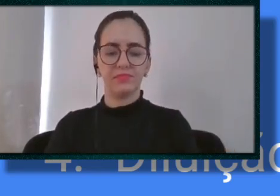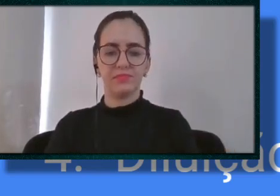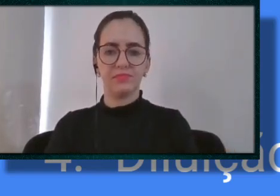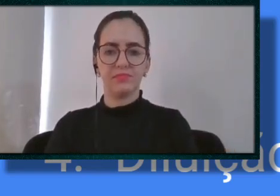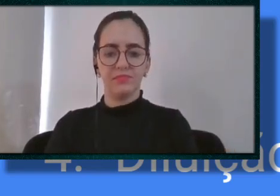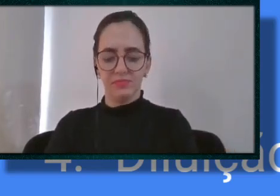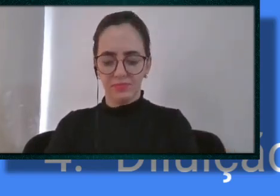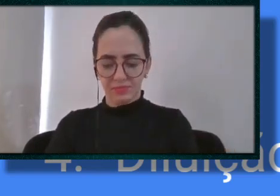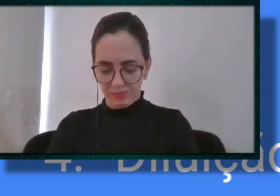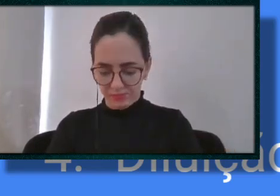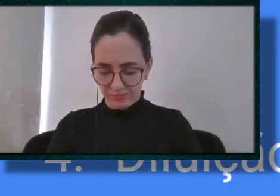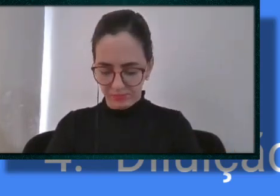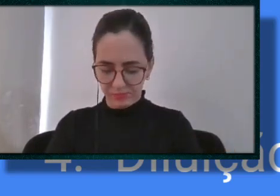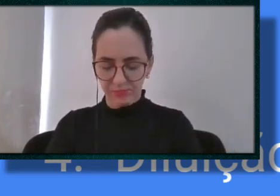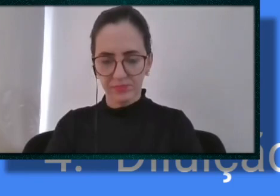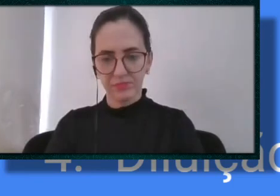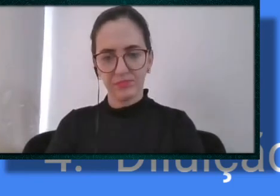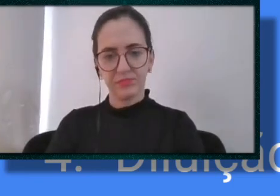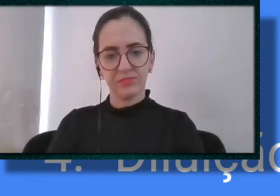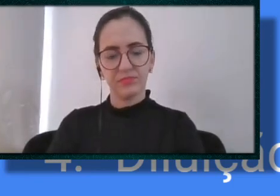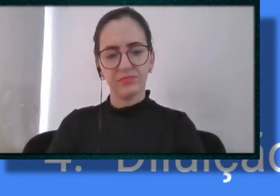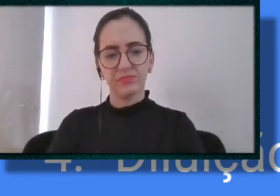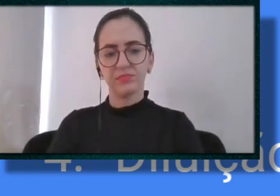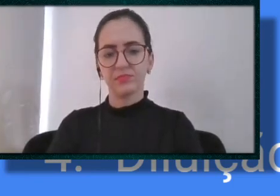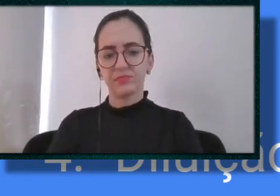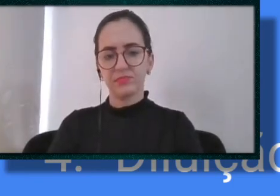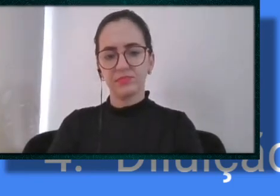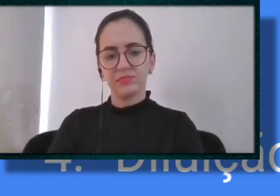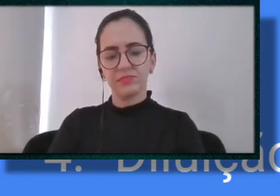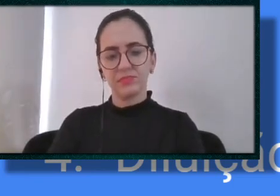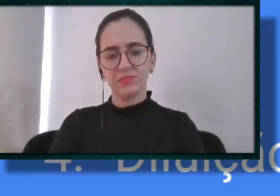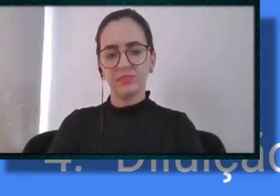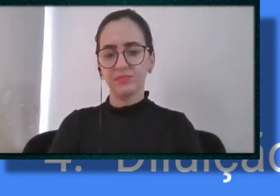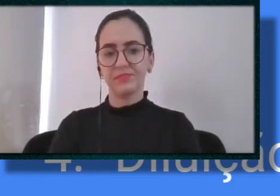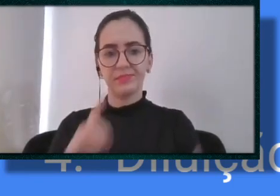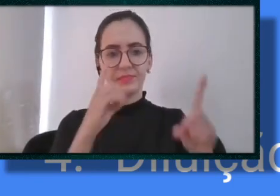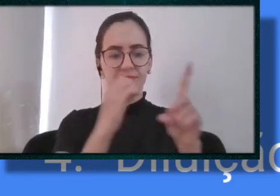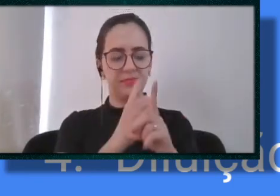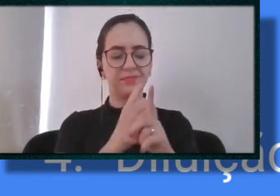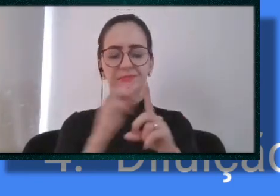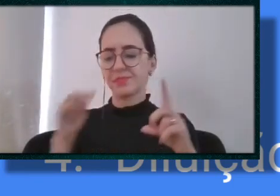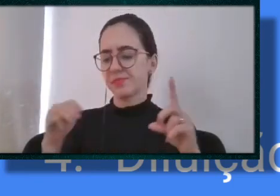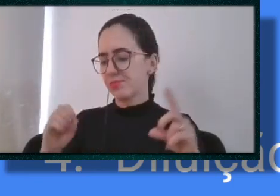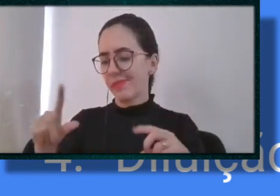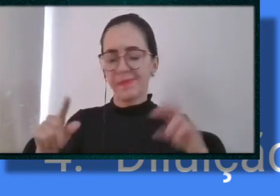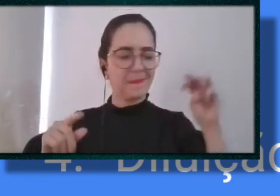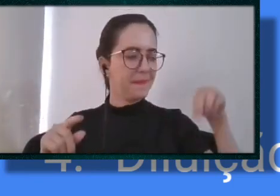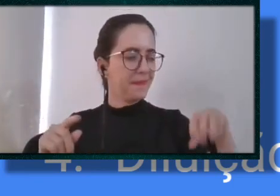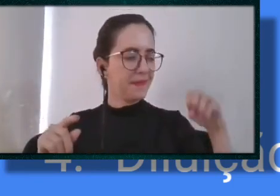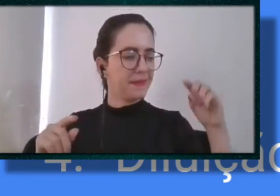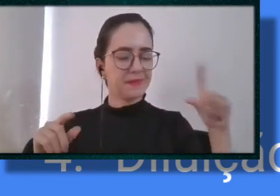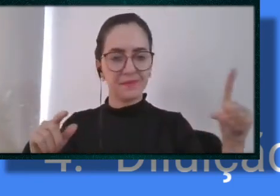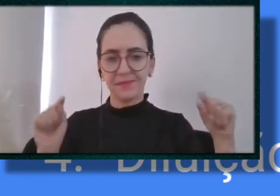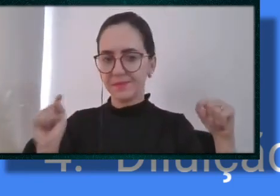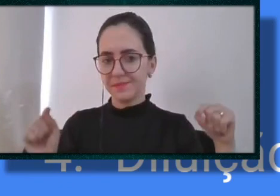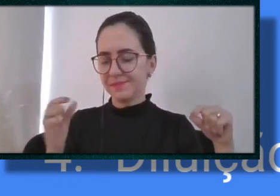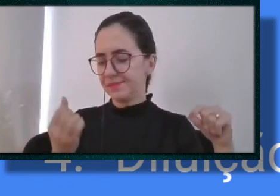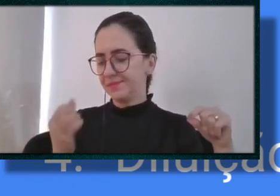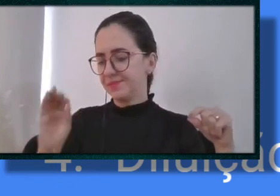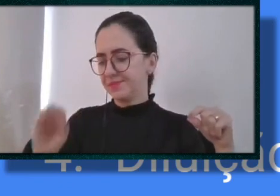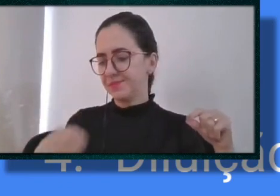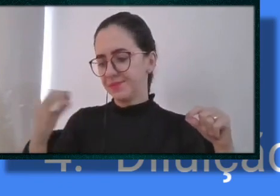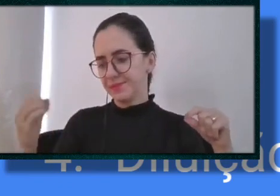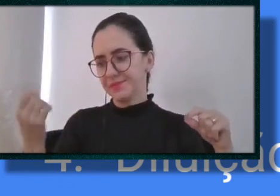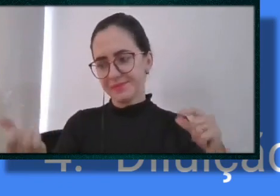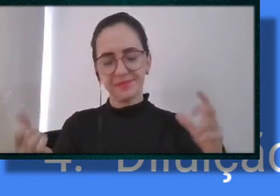que tem dentro de cada uma dessas substâncias é igual a 0,06 e 0,06. Pronto. Aí o que vai acontecer aqui?